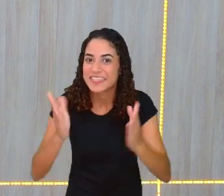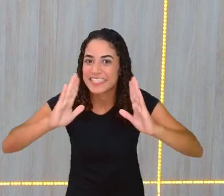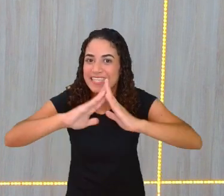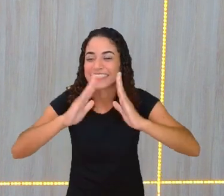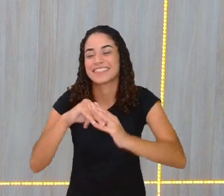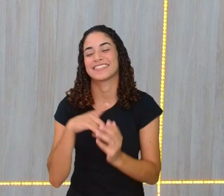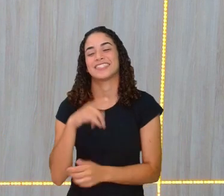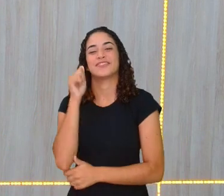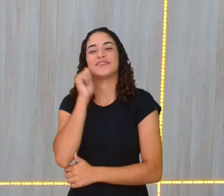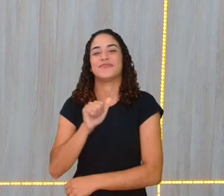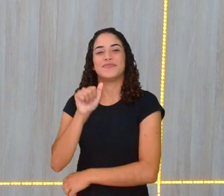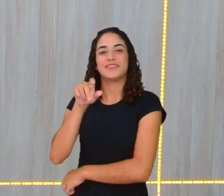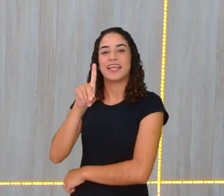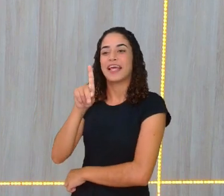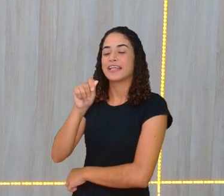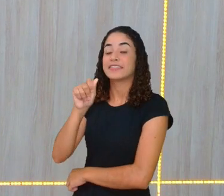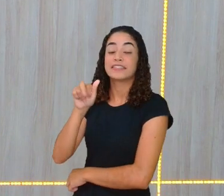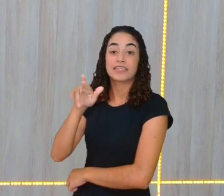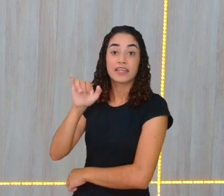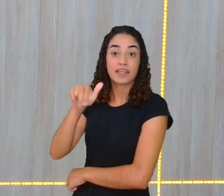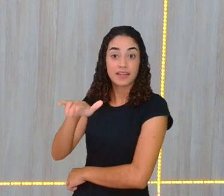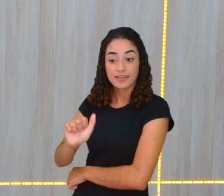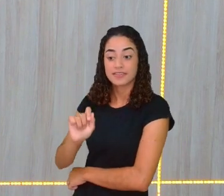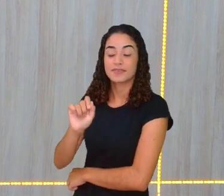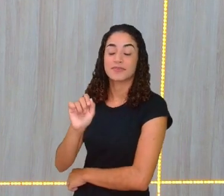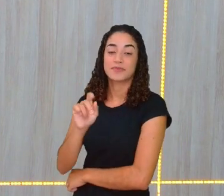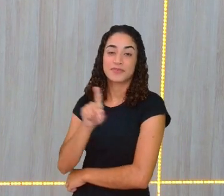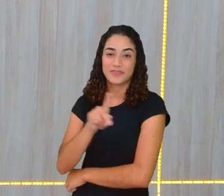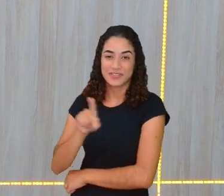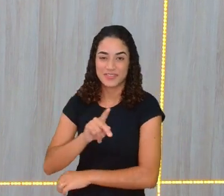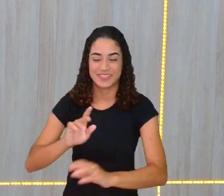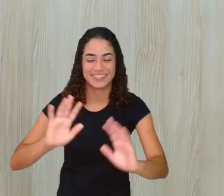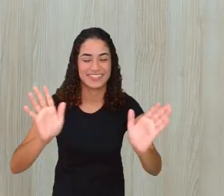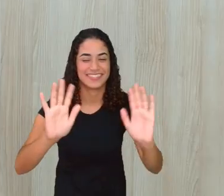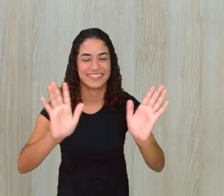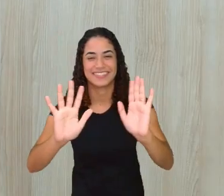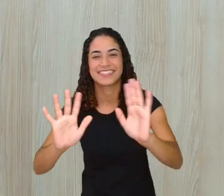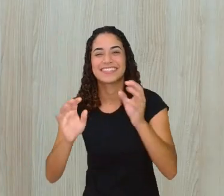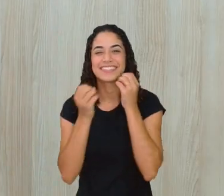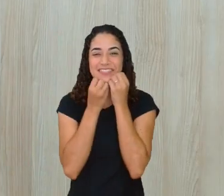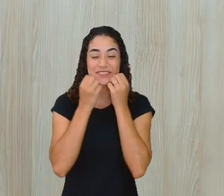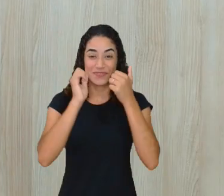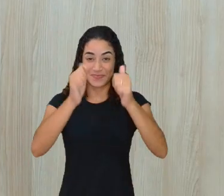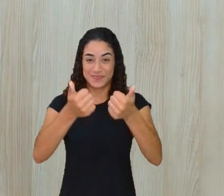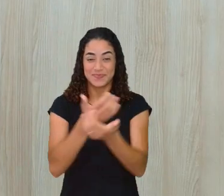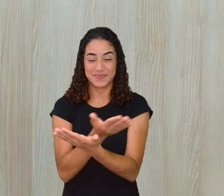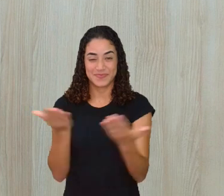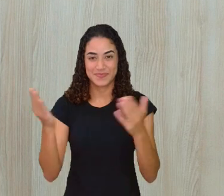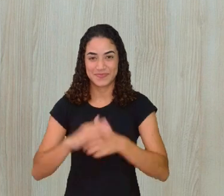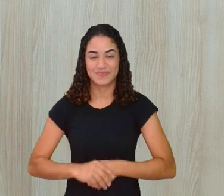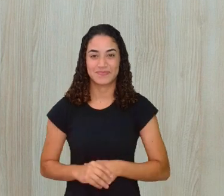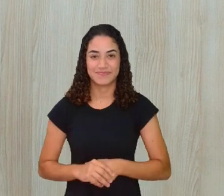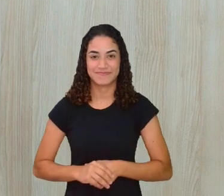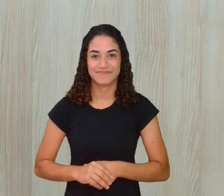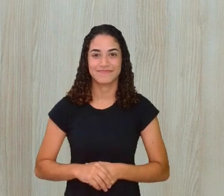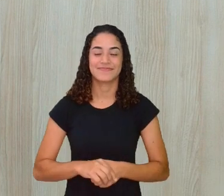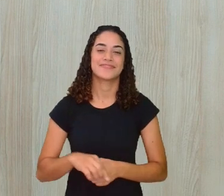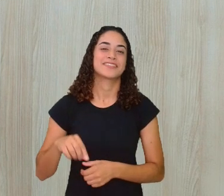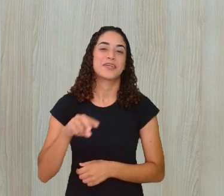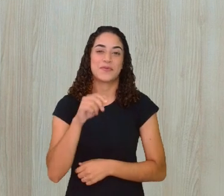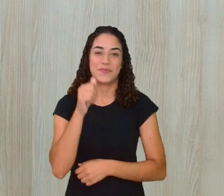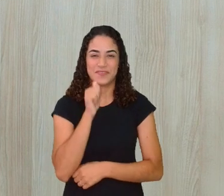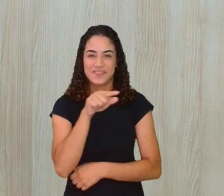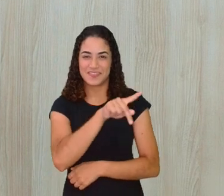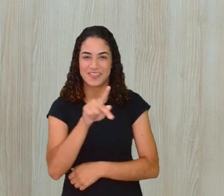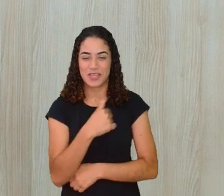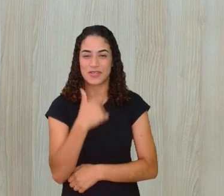tenho a professora Adriana Maria. Vamos dar um oi para ela? Olá, sétimo ano, tudo bem com vocês? Como a professora Viviane